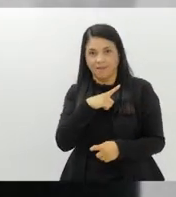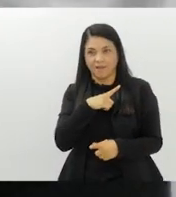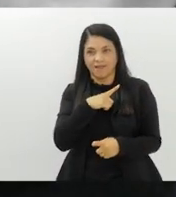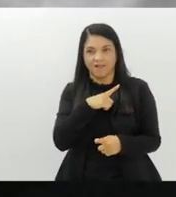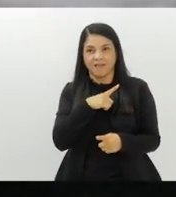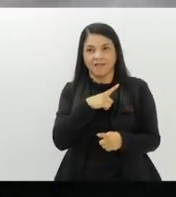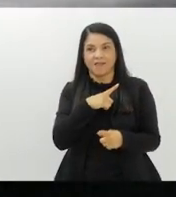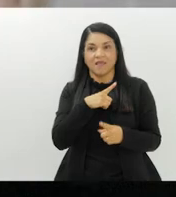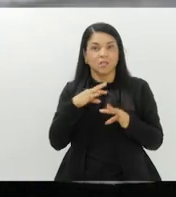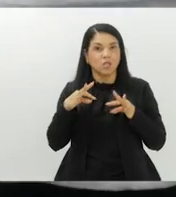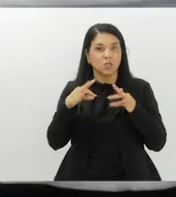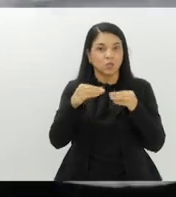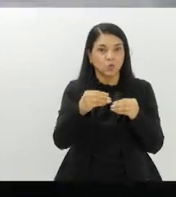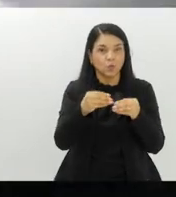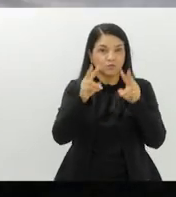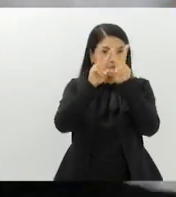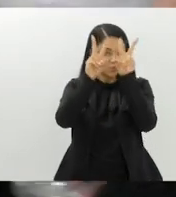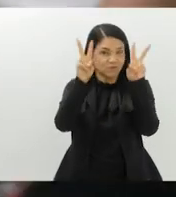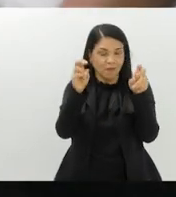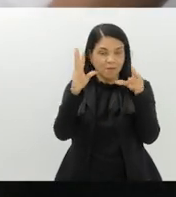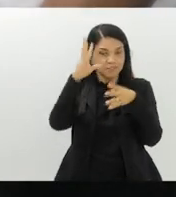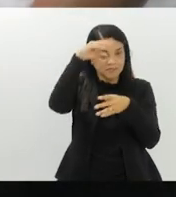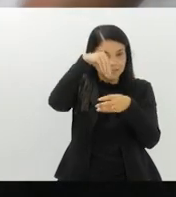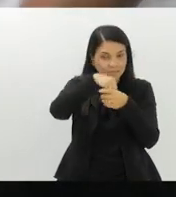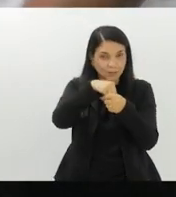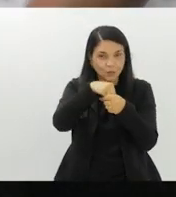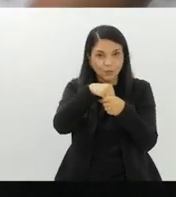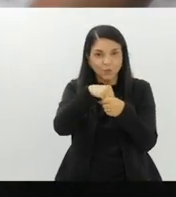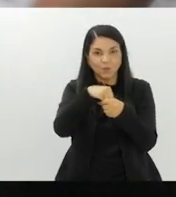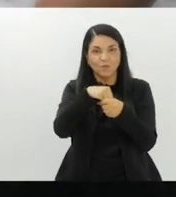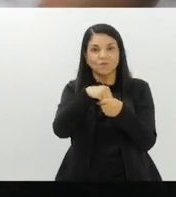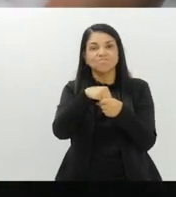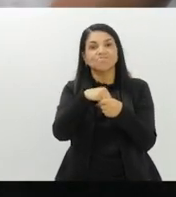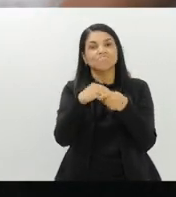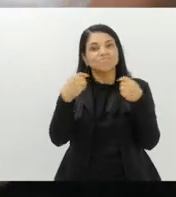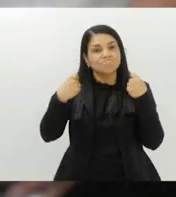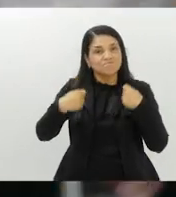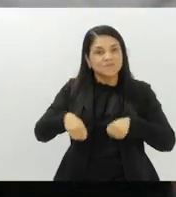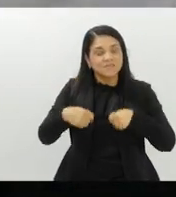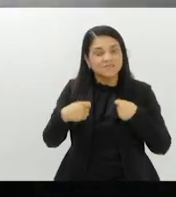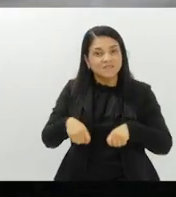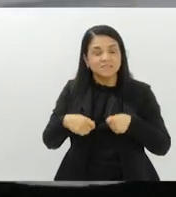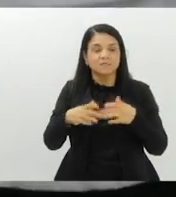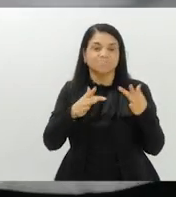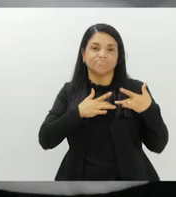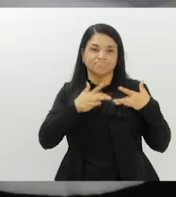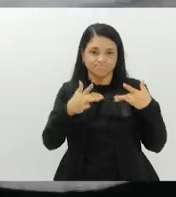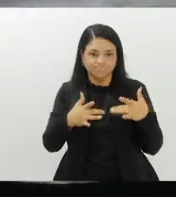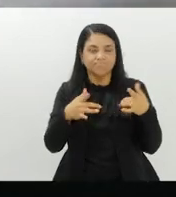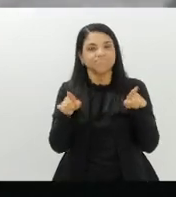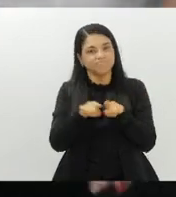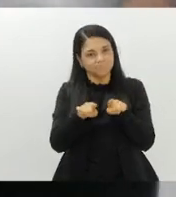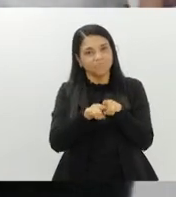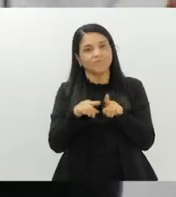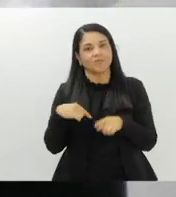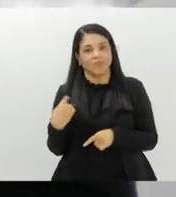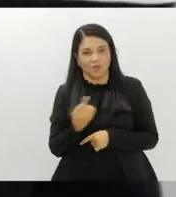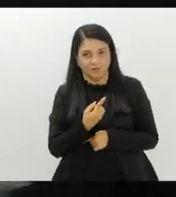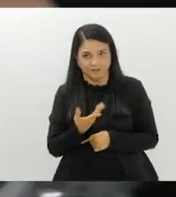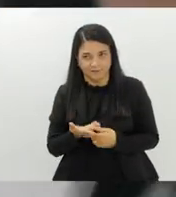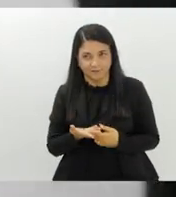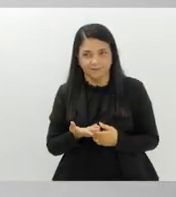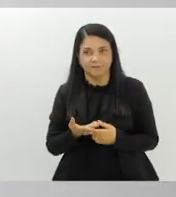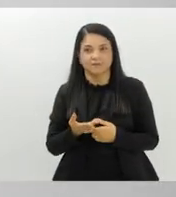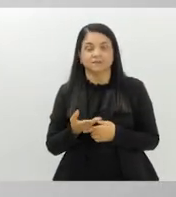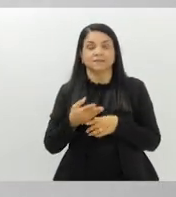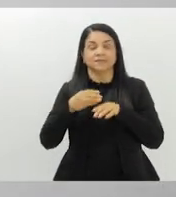e colocar toda essa temática que vocês estão trazendo aqui é algo que a gente está se colocando à disposição. Para além disso,